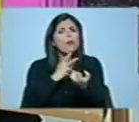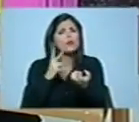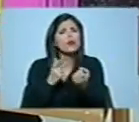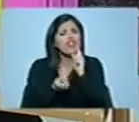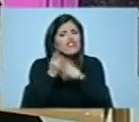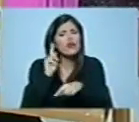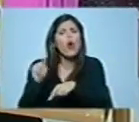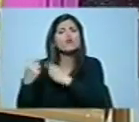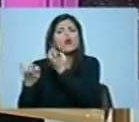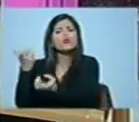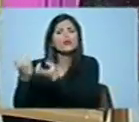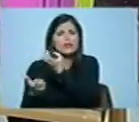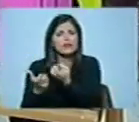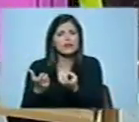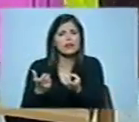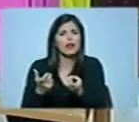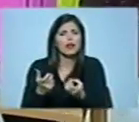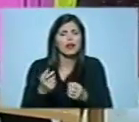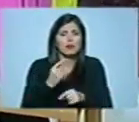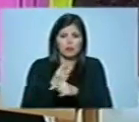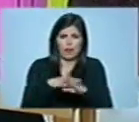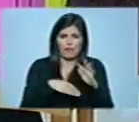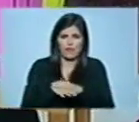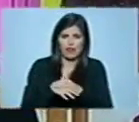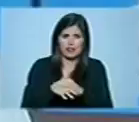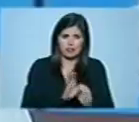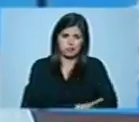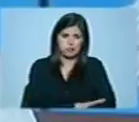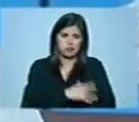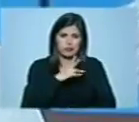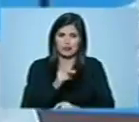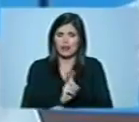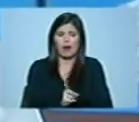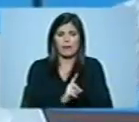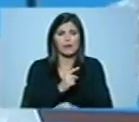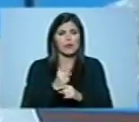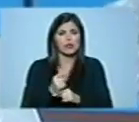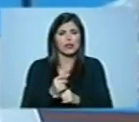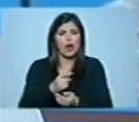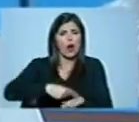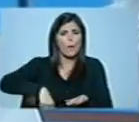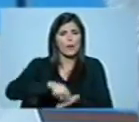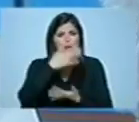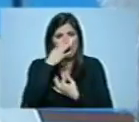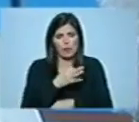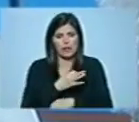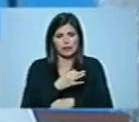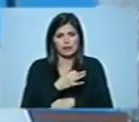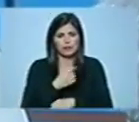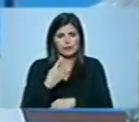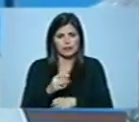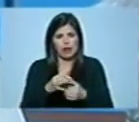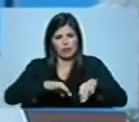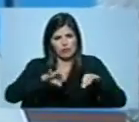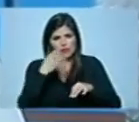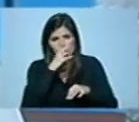cozidos? É logo o que me apetece perguntar. Porque é feito por portugueses, não, mas tem que ter mais coisas, não é? Porque acho que é um prato muito completo. Tem enchidos, tem